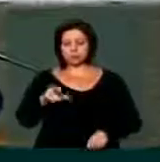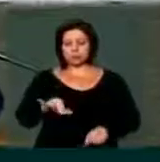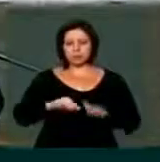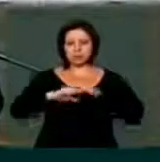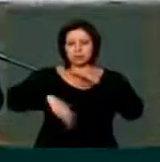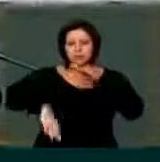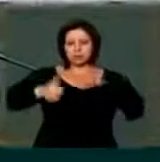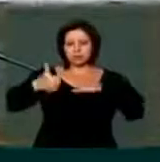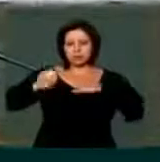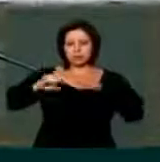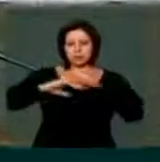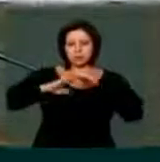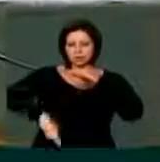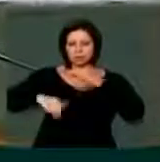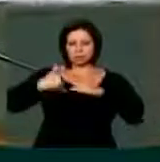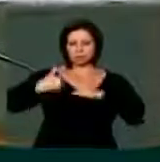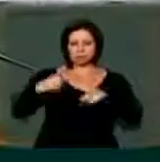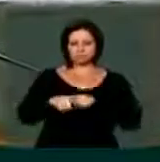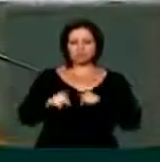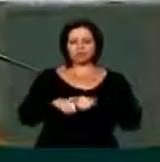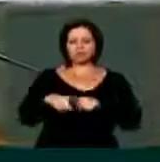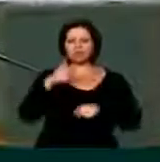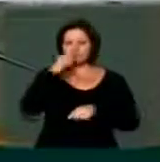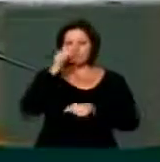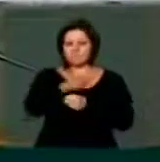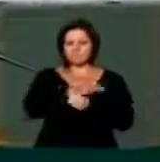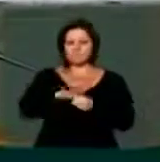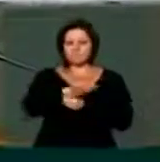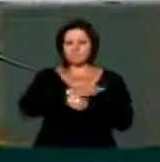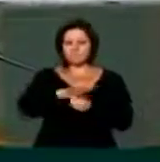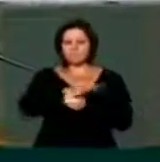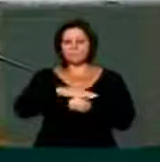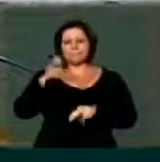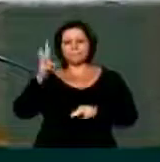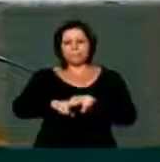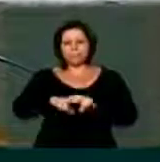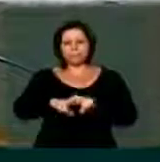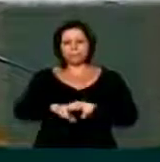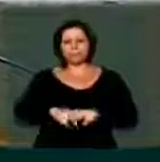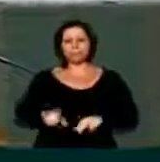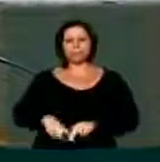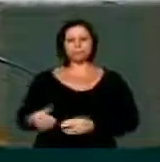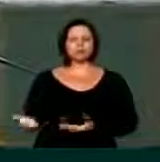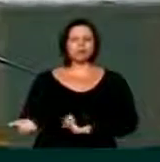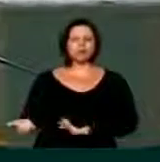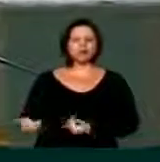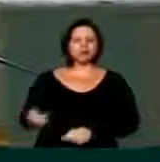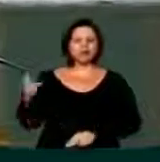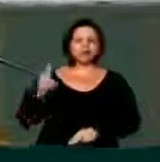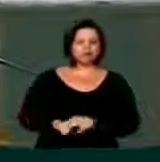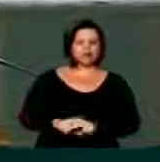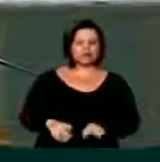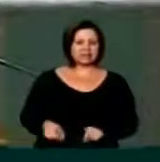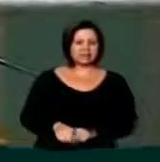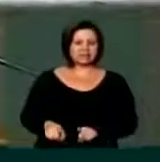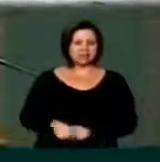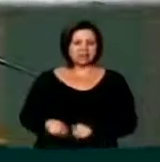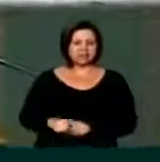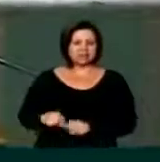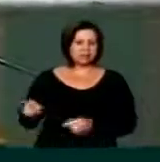da sociedade brasileira, entupir as cadeias com mais jovens, colocar amadores